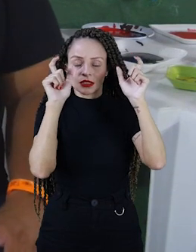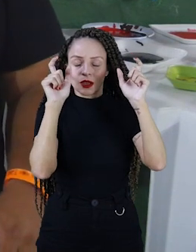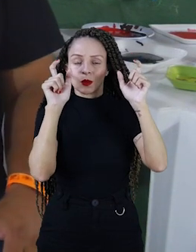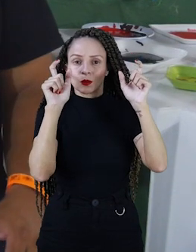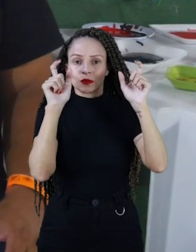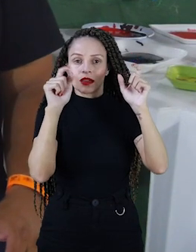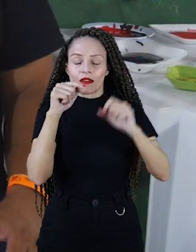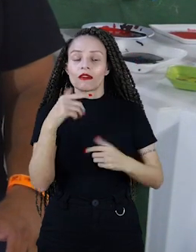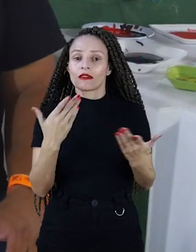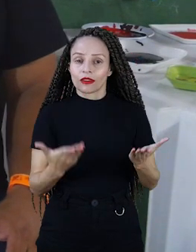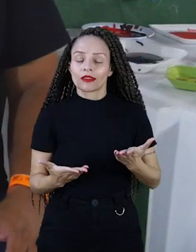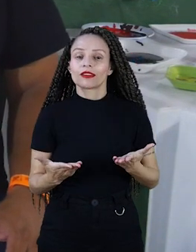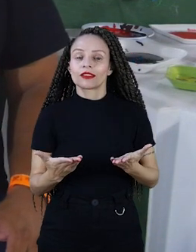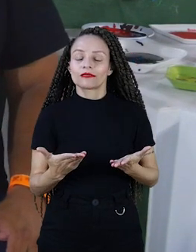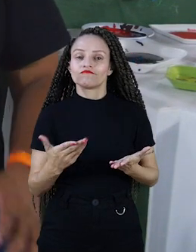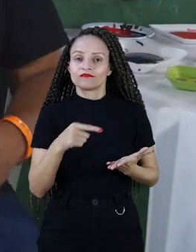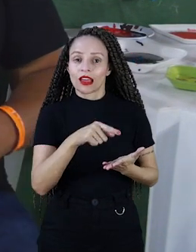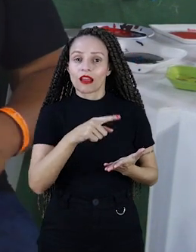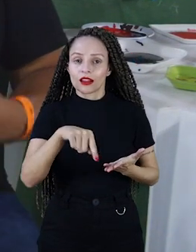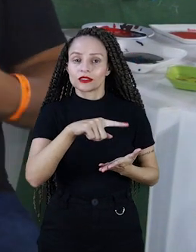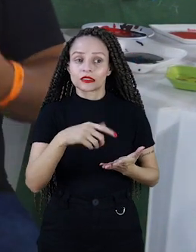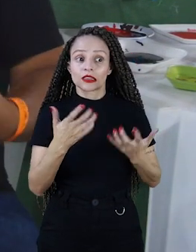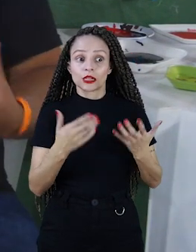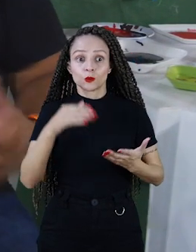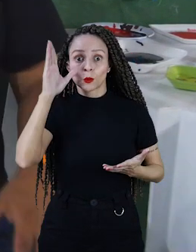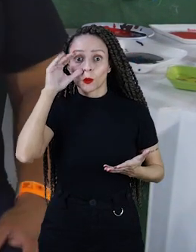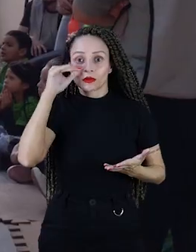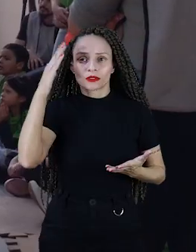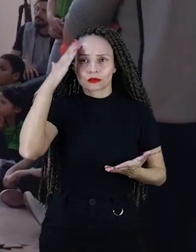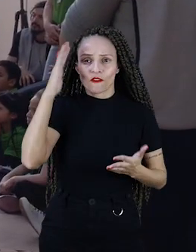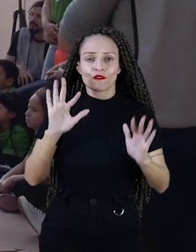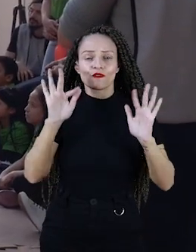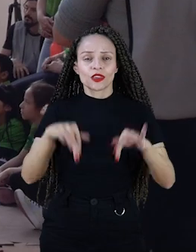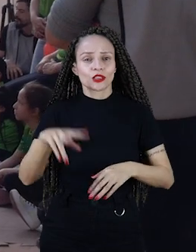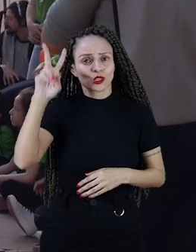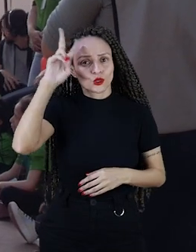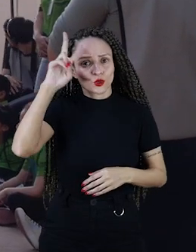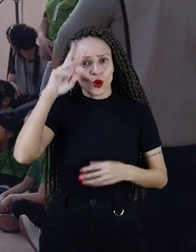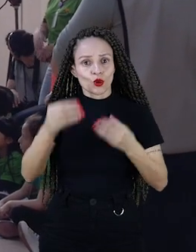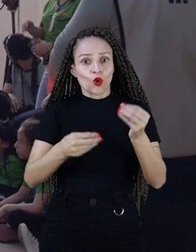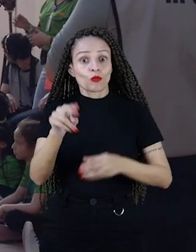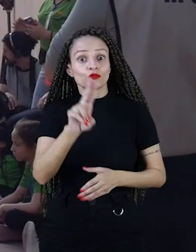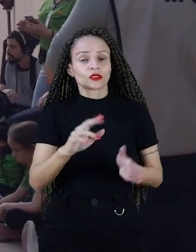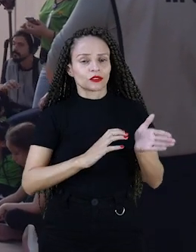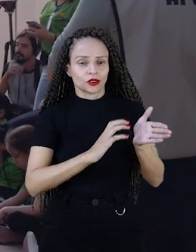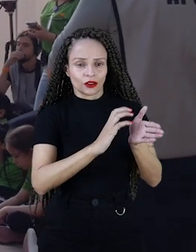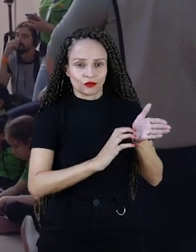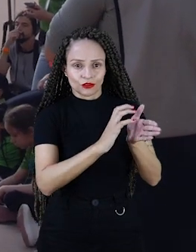né, deles, para que para eles queriam saber como era o final da história, né, como que a gente usava os grafismos,